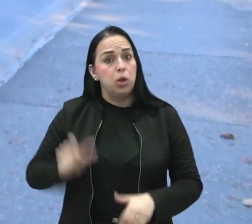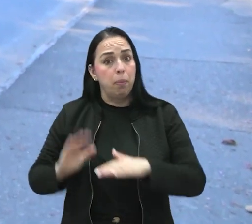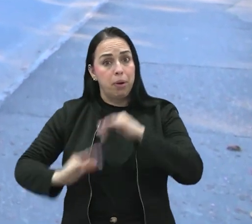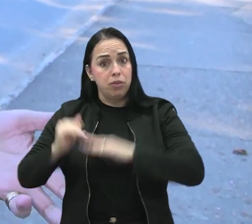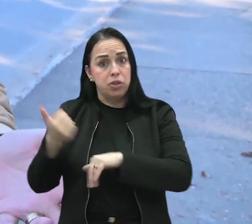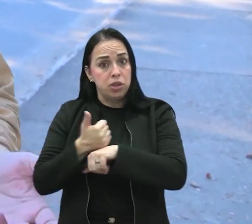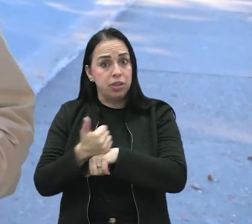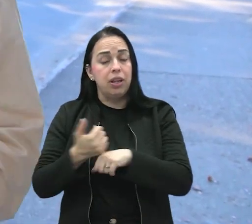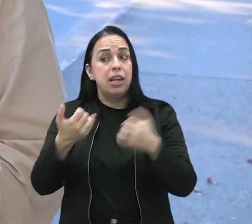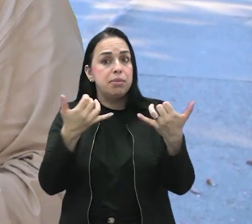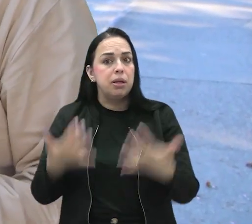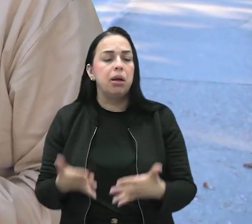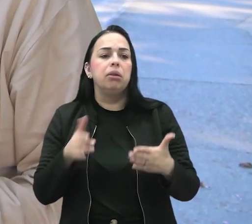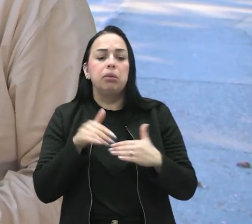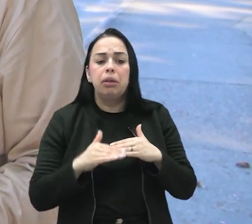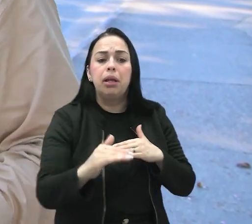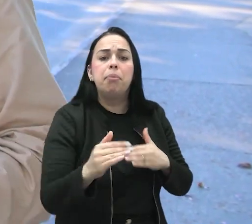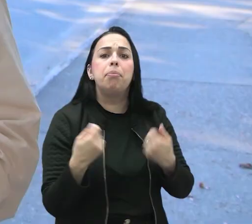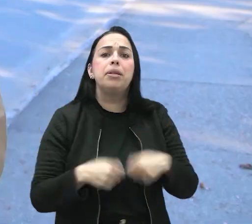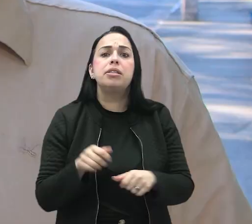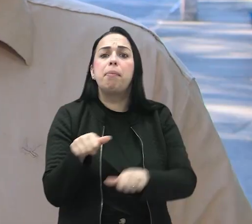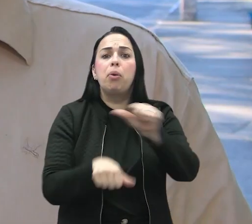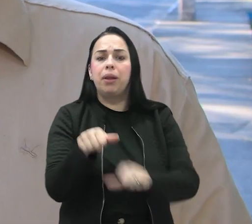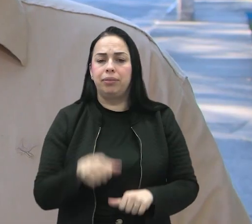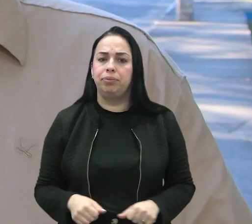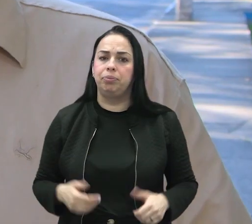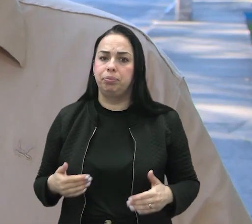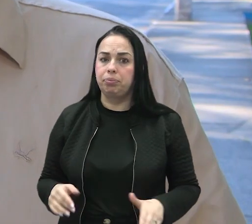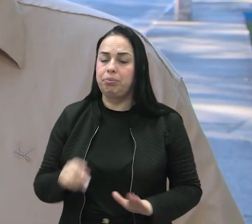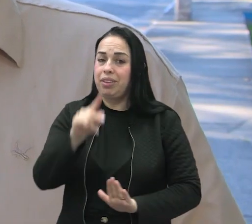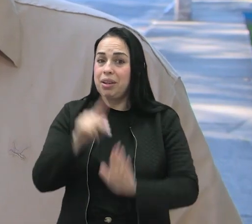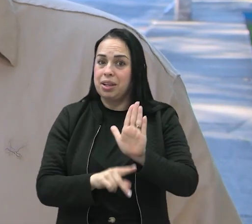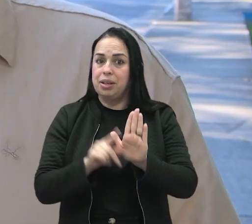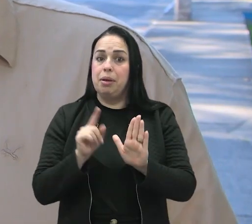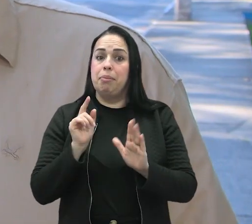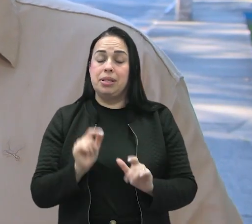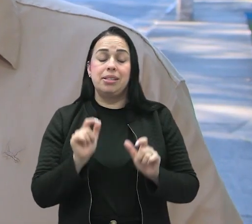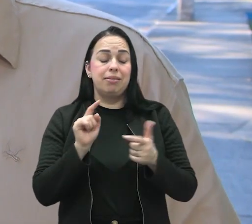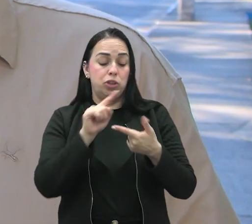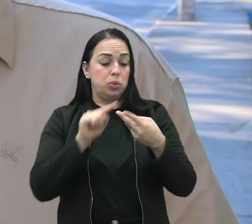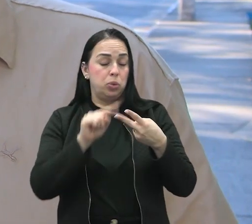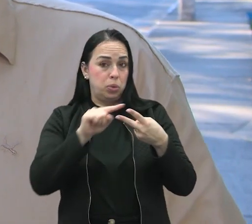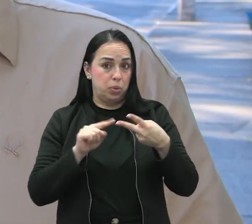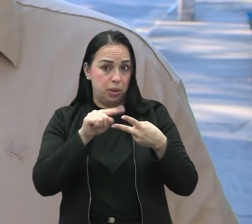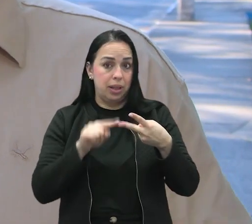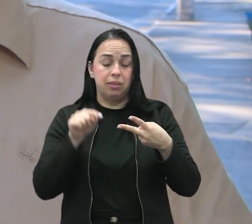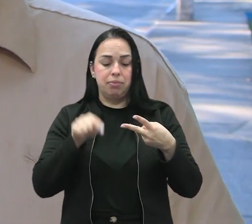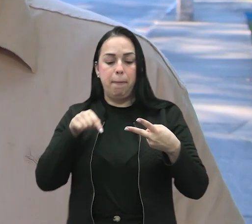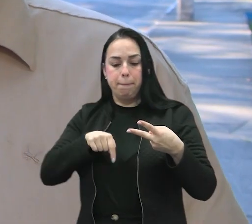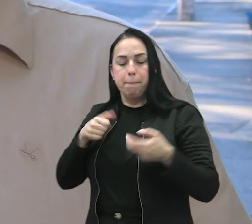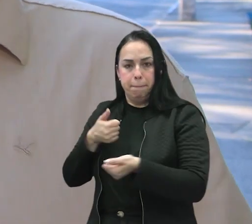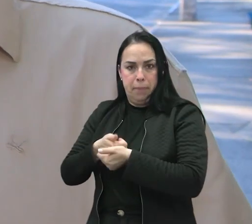especialista explica quais adequações ainda poderiam ser feitas. O projeto de modernização dela tem que atender 2 pontos fundamentais. Um